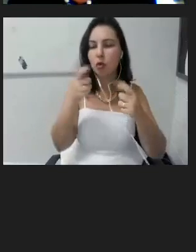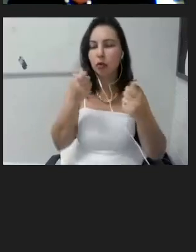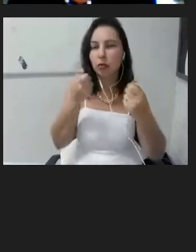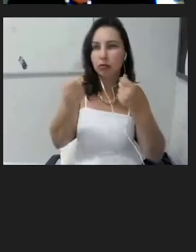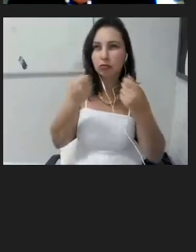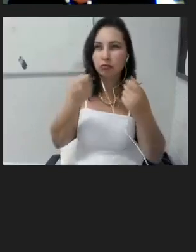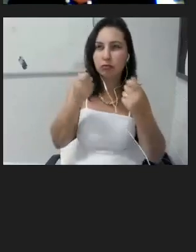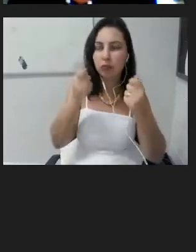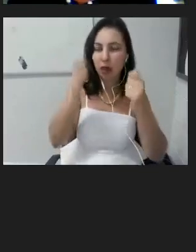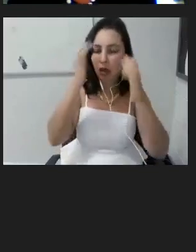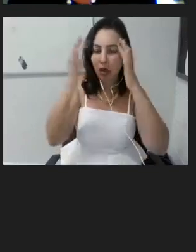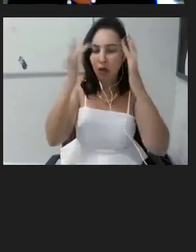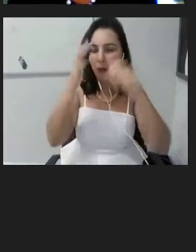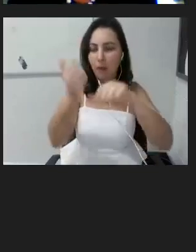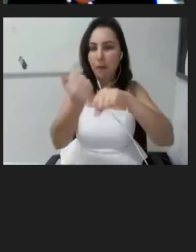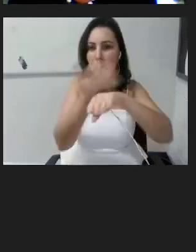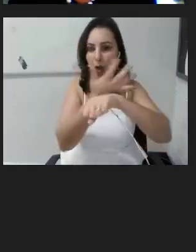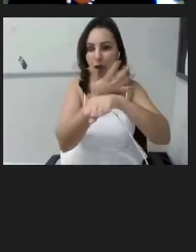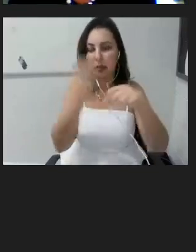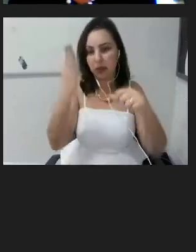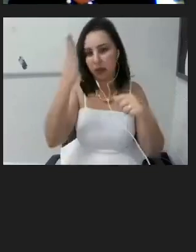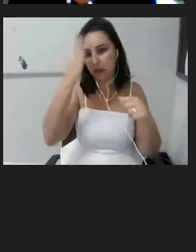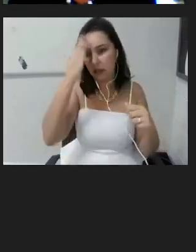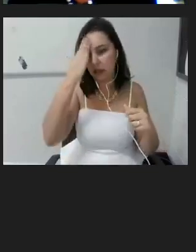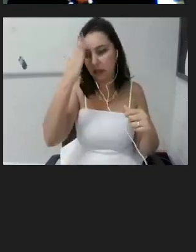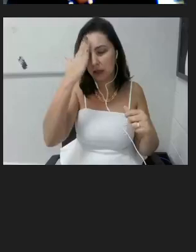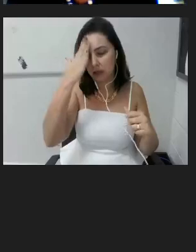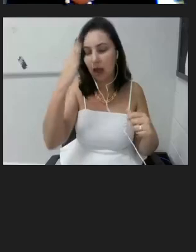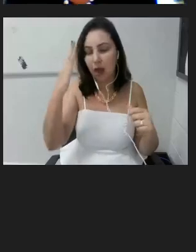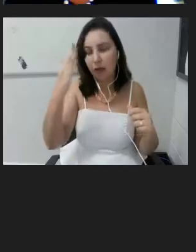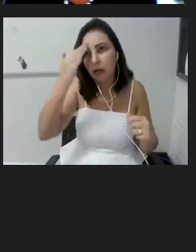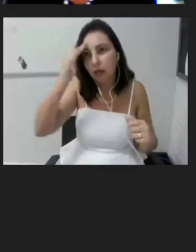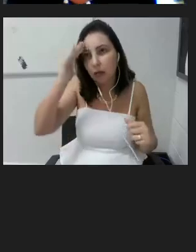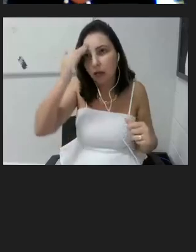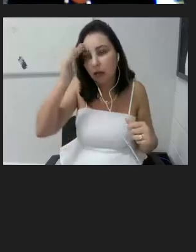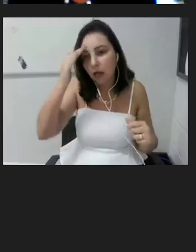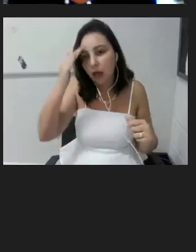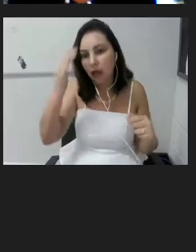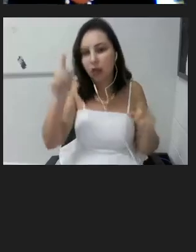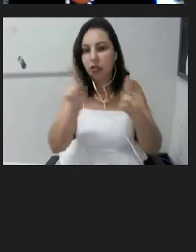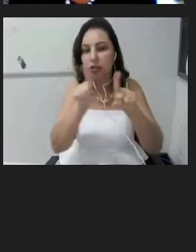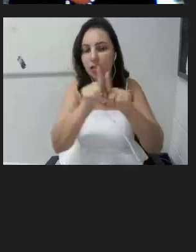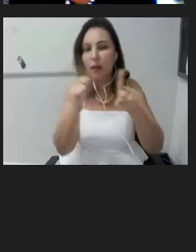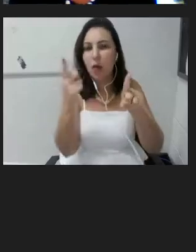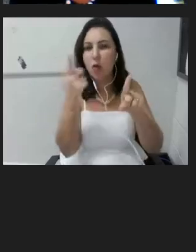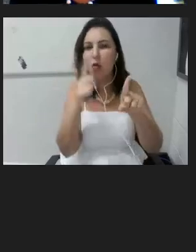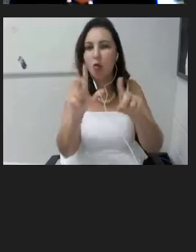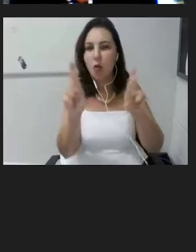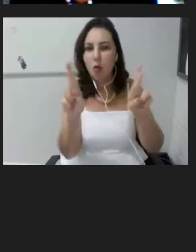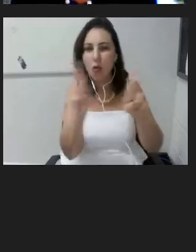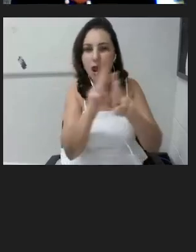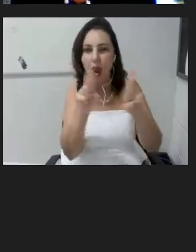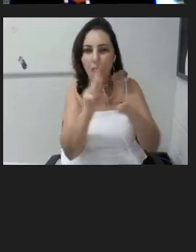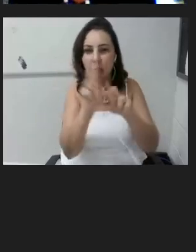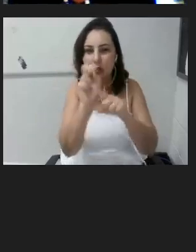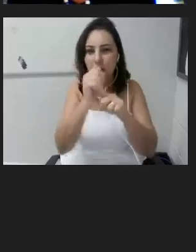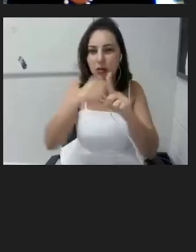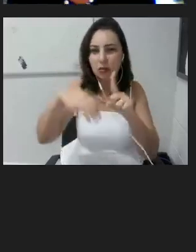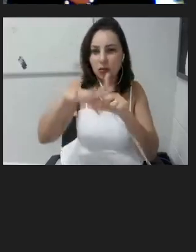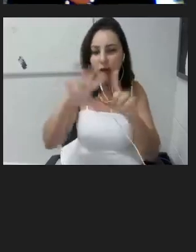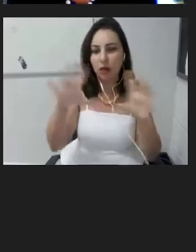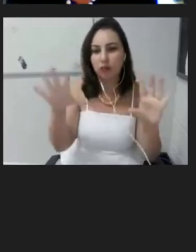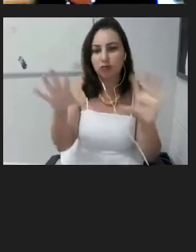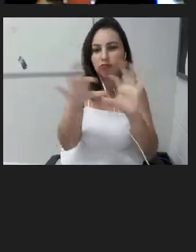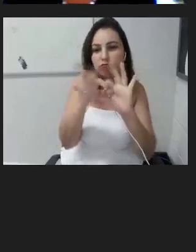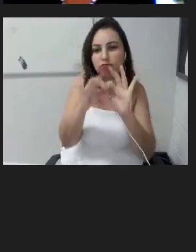emoções, reconhece e lida, né? E constrói relações sociais em que está disposto a